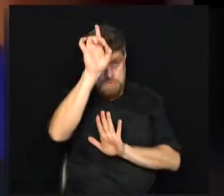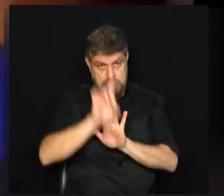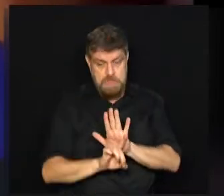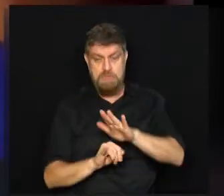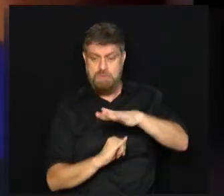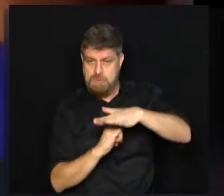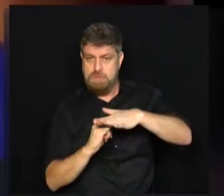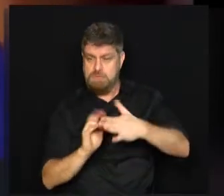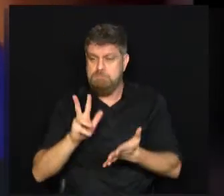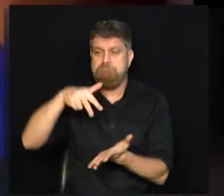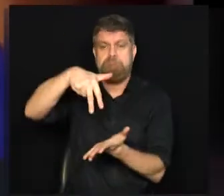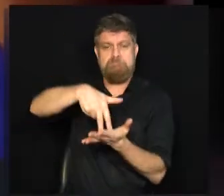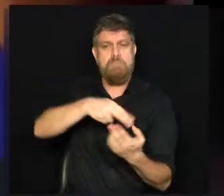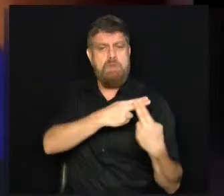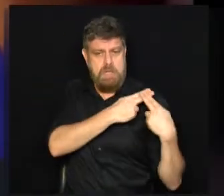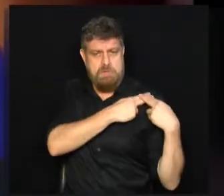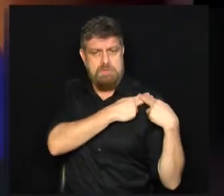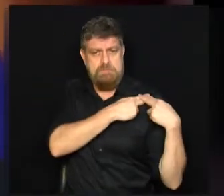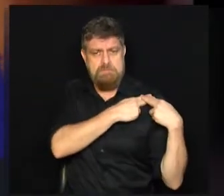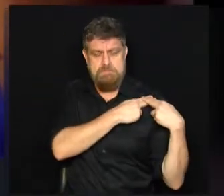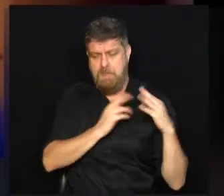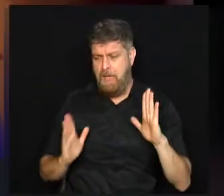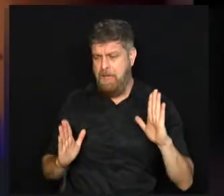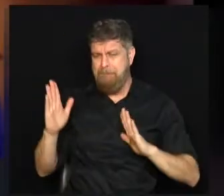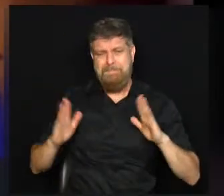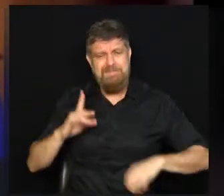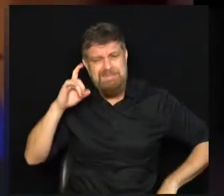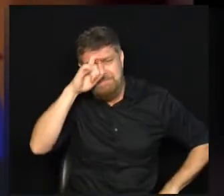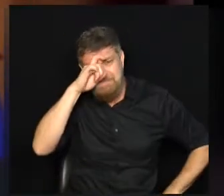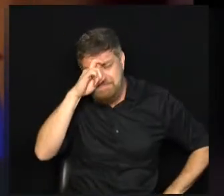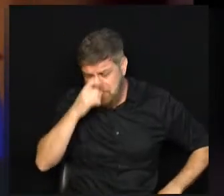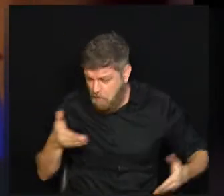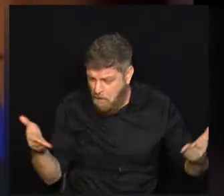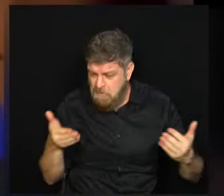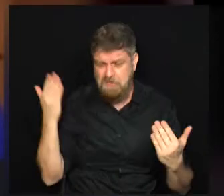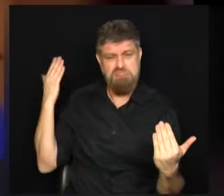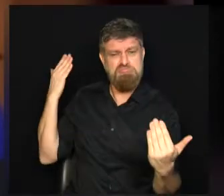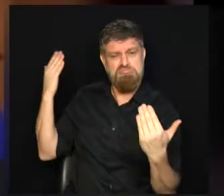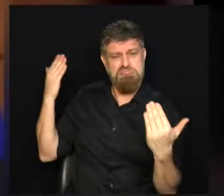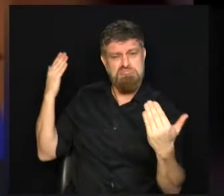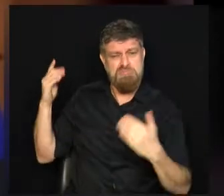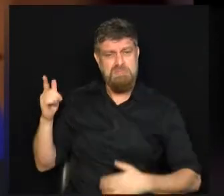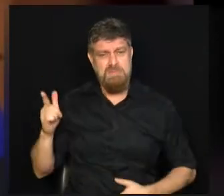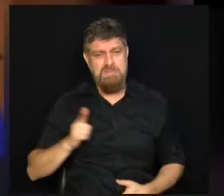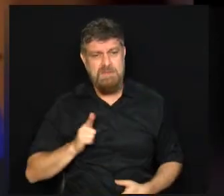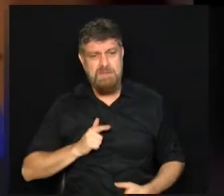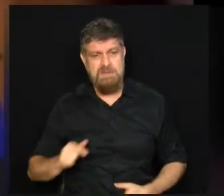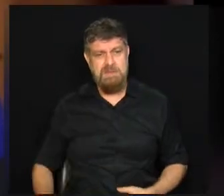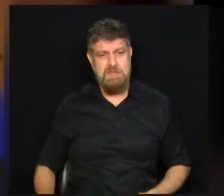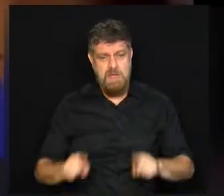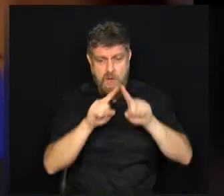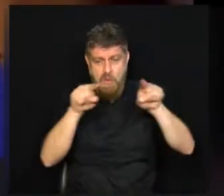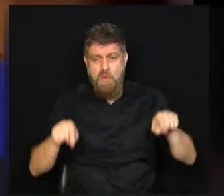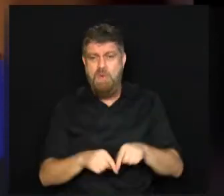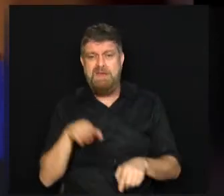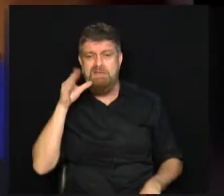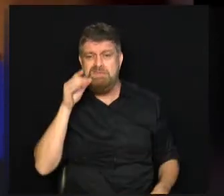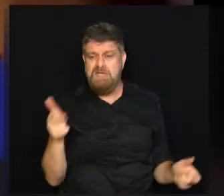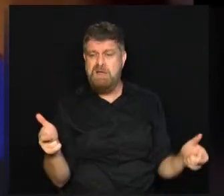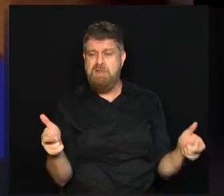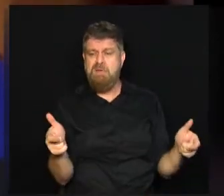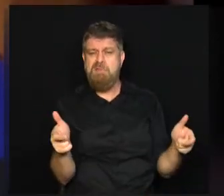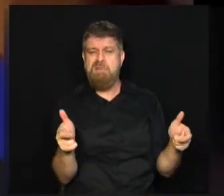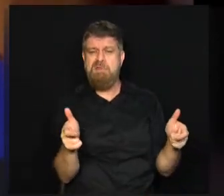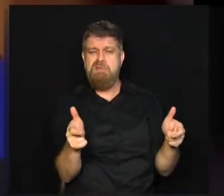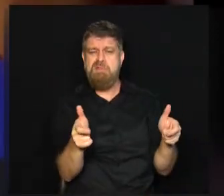instituto, fase tão crítica como a atual. Uma dilapidação do seu quadro funcional, uma